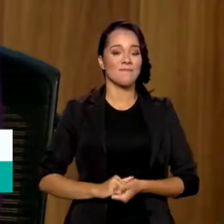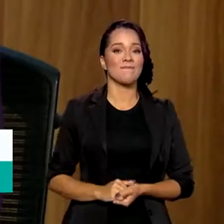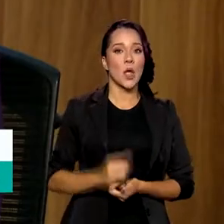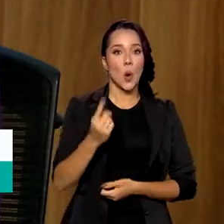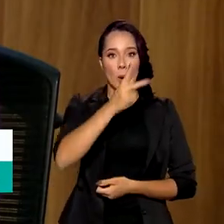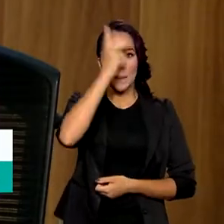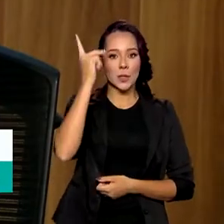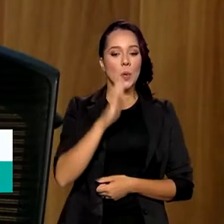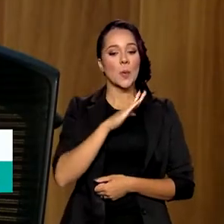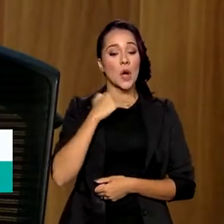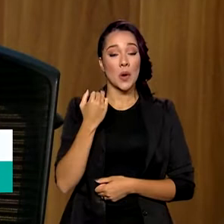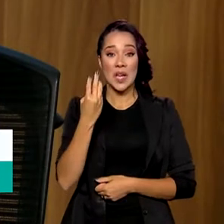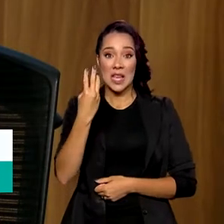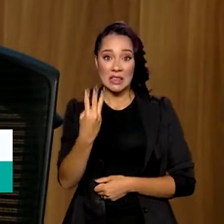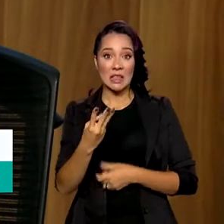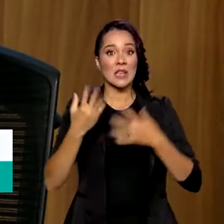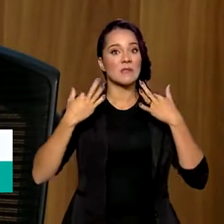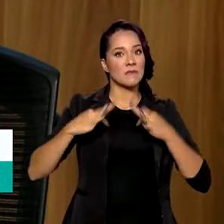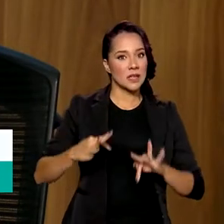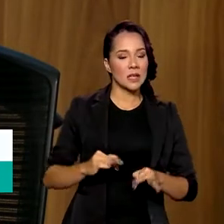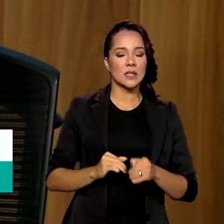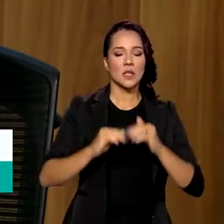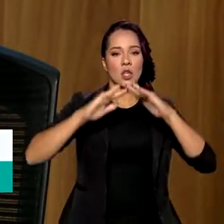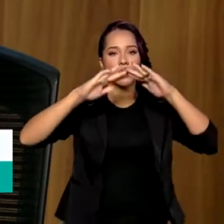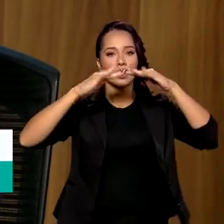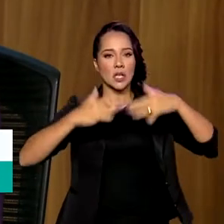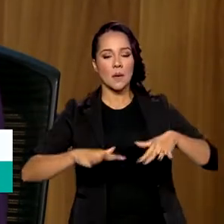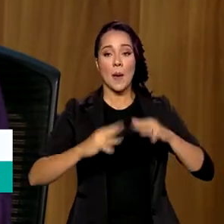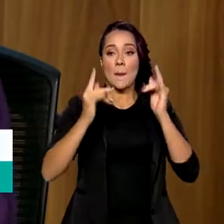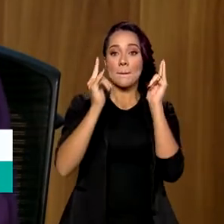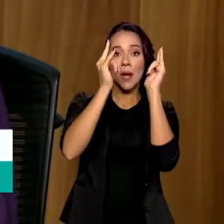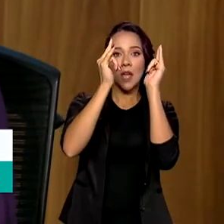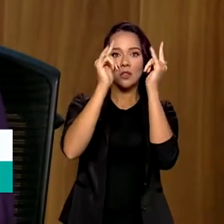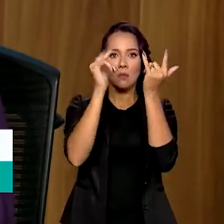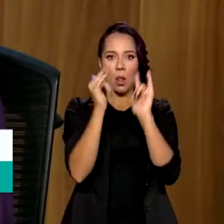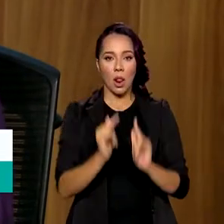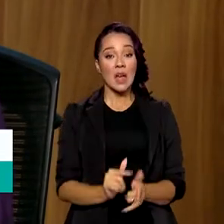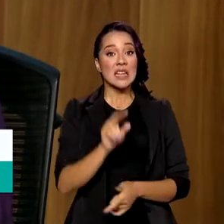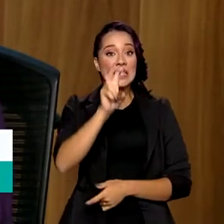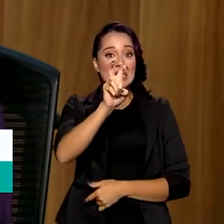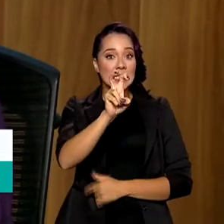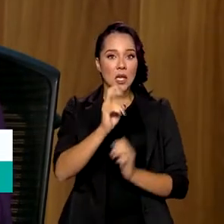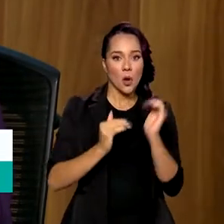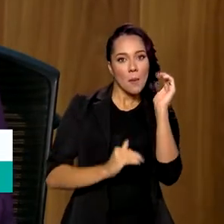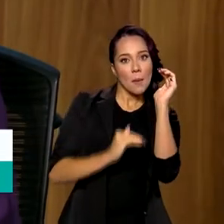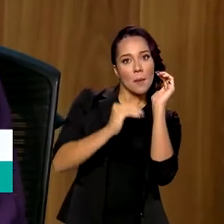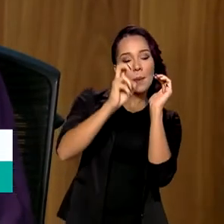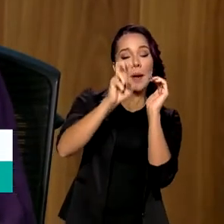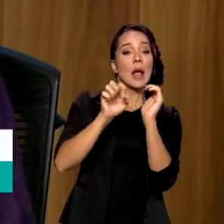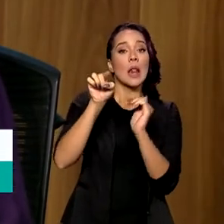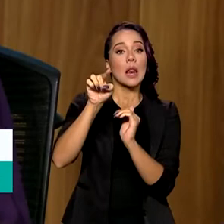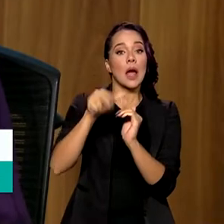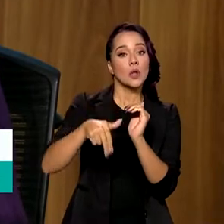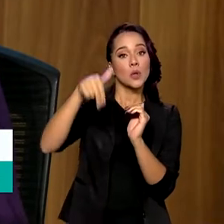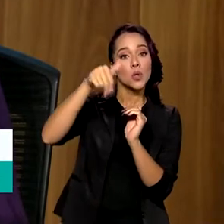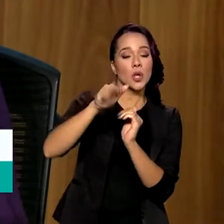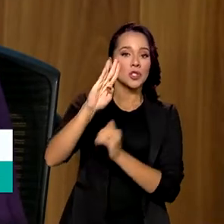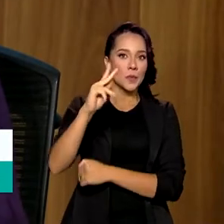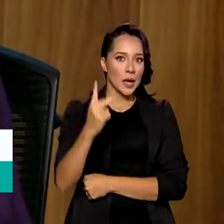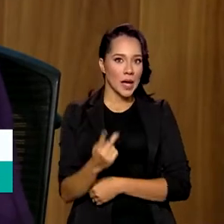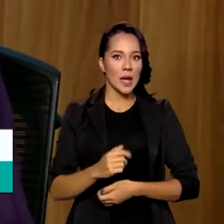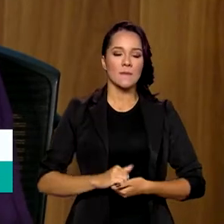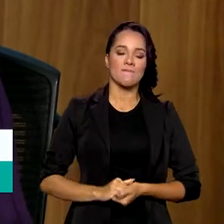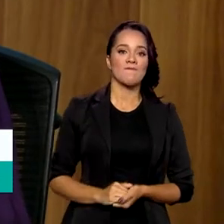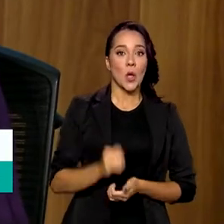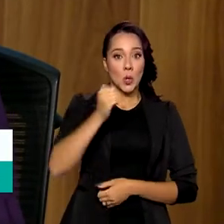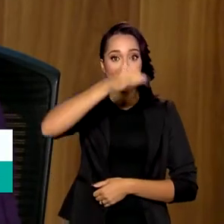uma pessoa morreu e três ficaram feridas no desabamento de um prédio de 5 eu fiz no bairro Planalto na região norte de Belo Horizonte